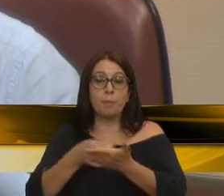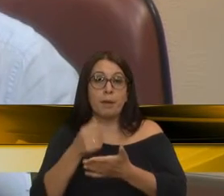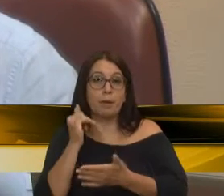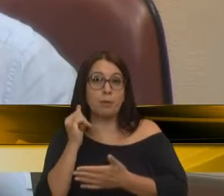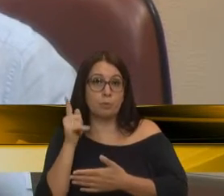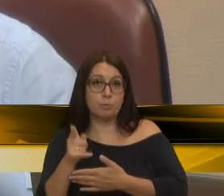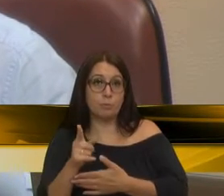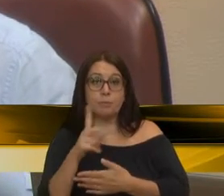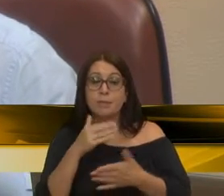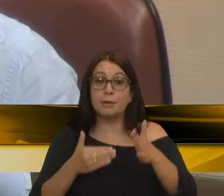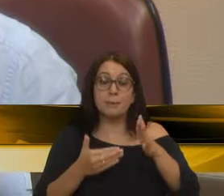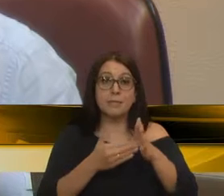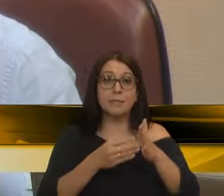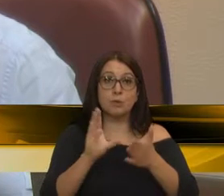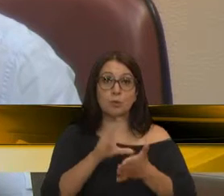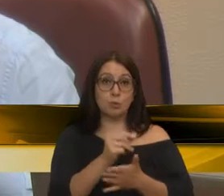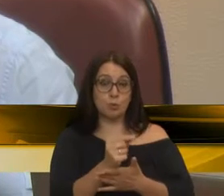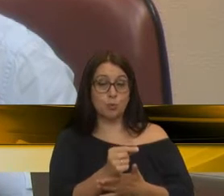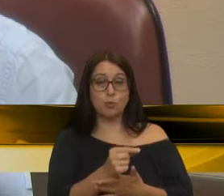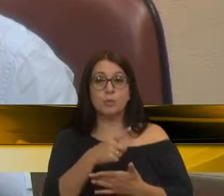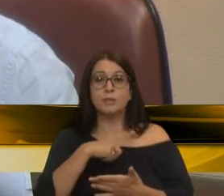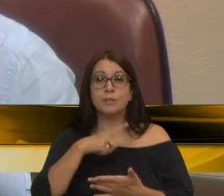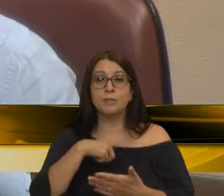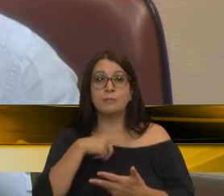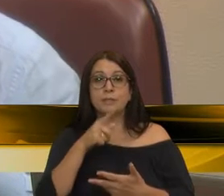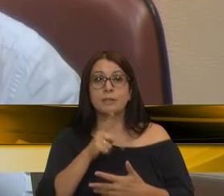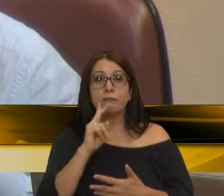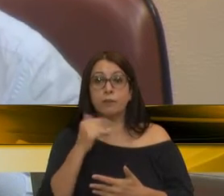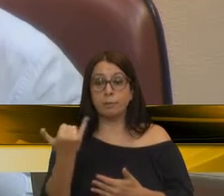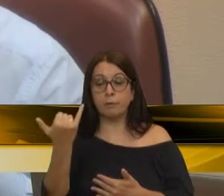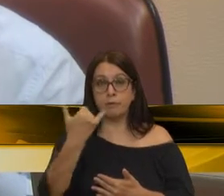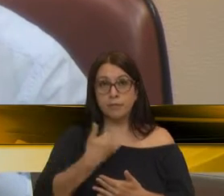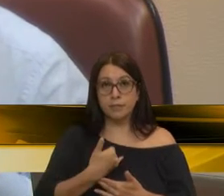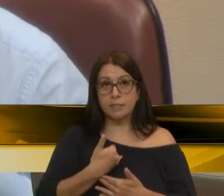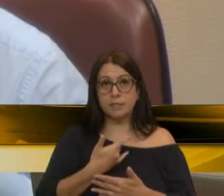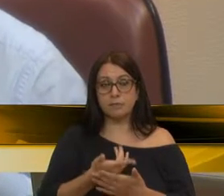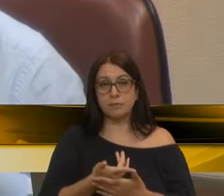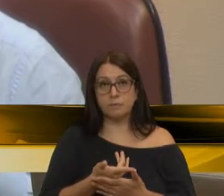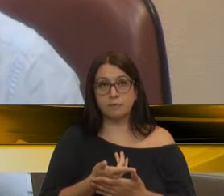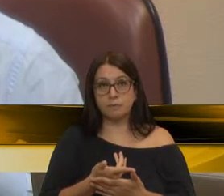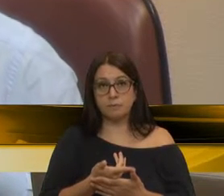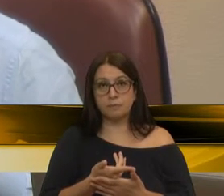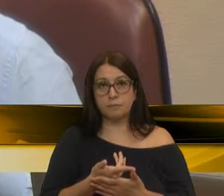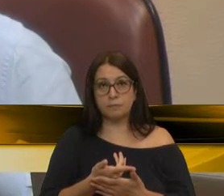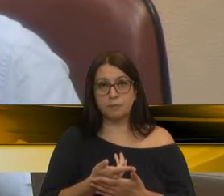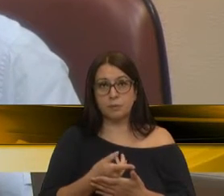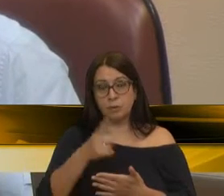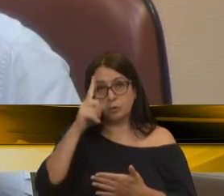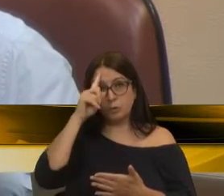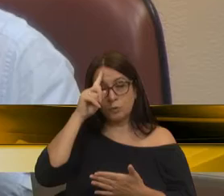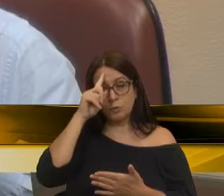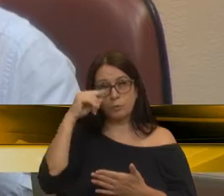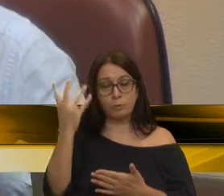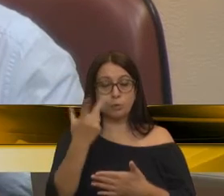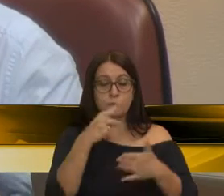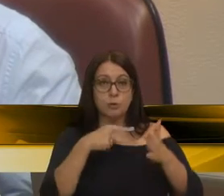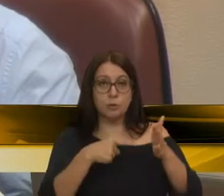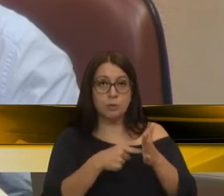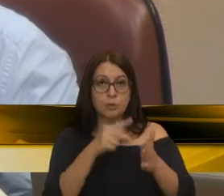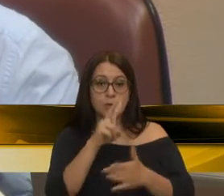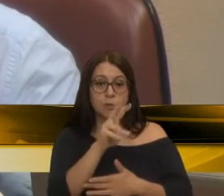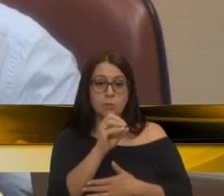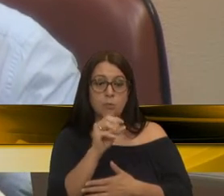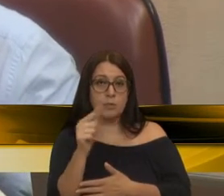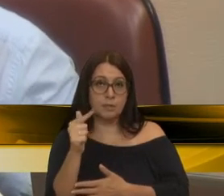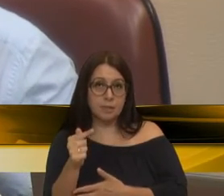mesmo com a limitação de recursos que são sabidamente me foi imposta cotidiano cotidianamente pelos denunciados em 2007